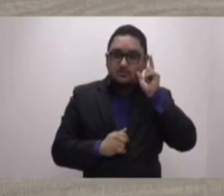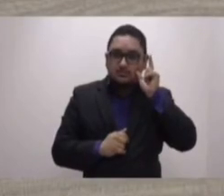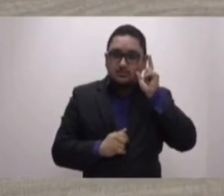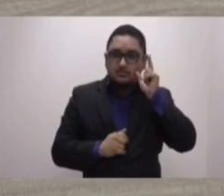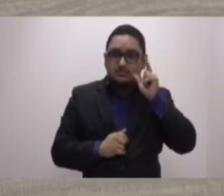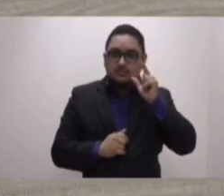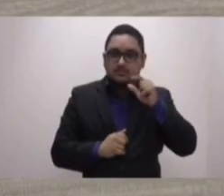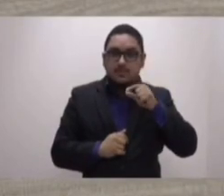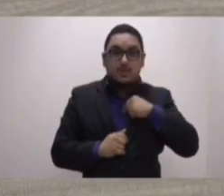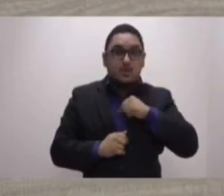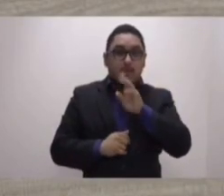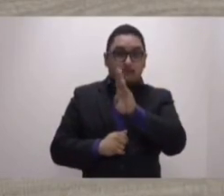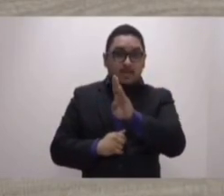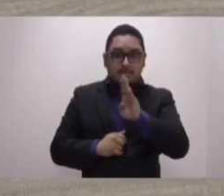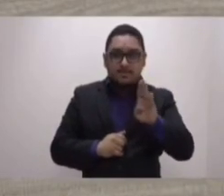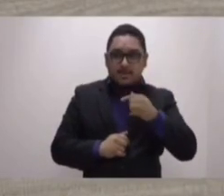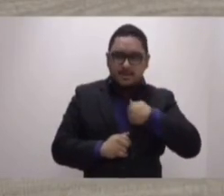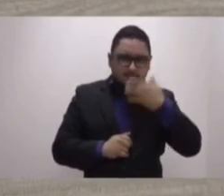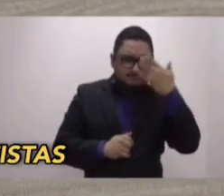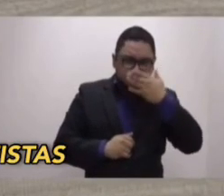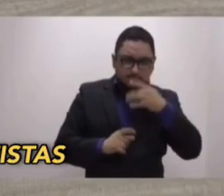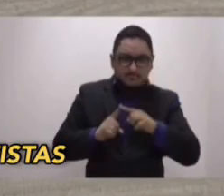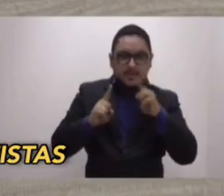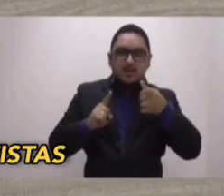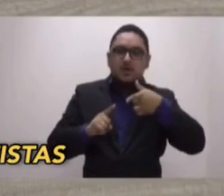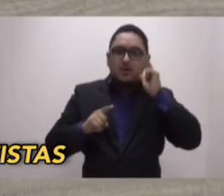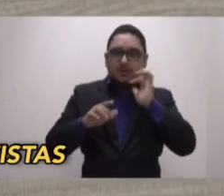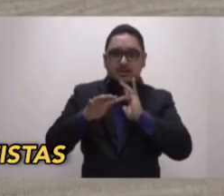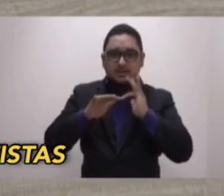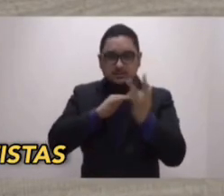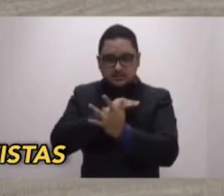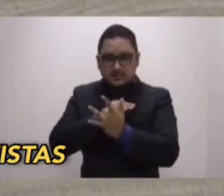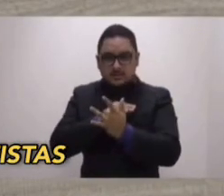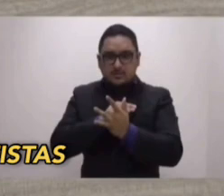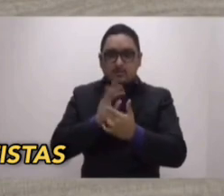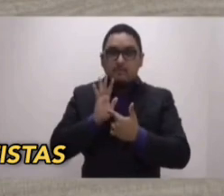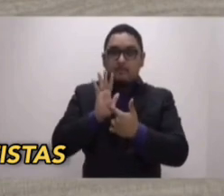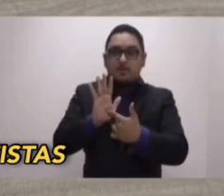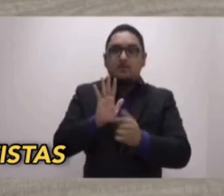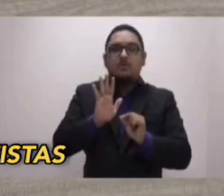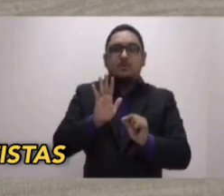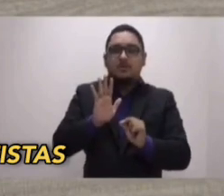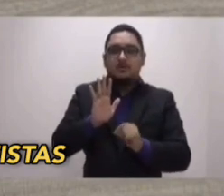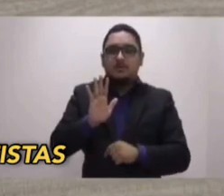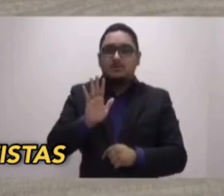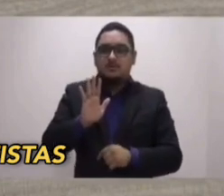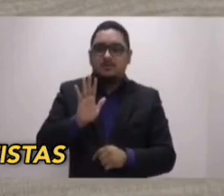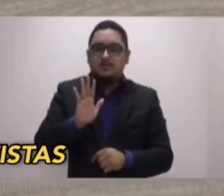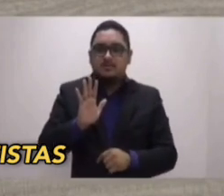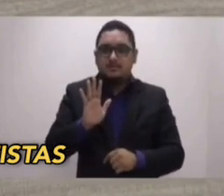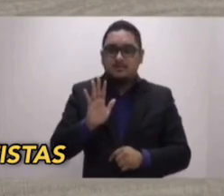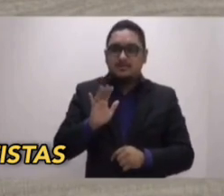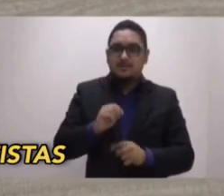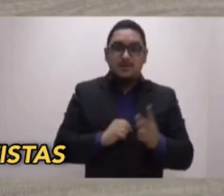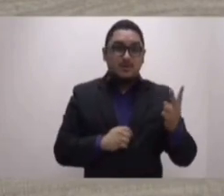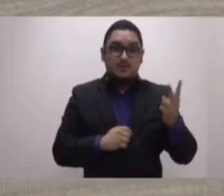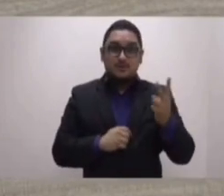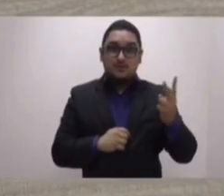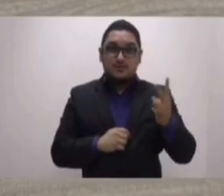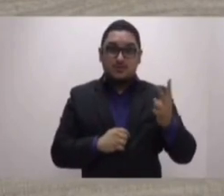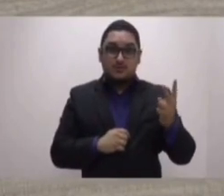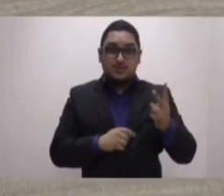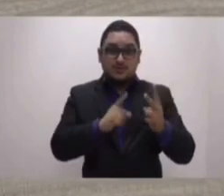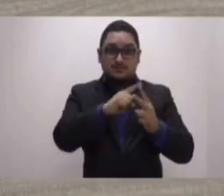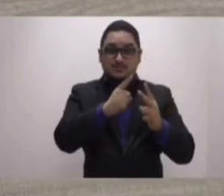e eu não assisto Big Brother mas ontem nas redes sociais de hoje aparece o os dois artistas